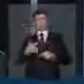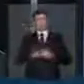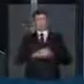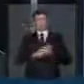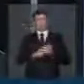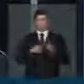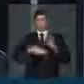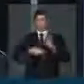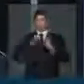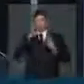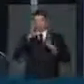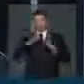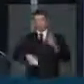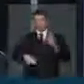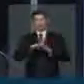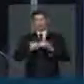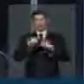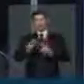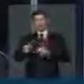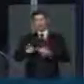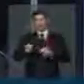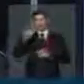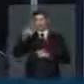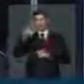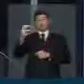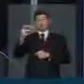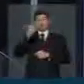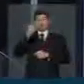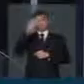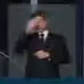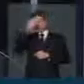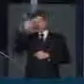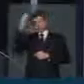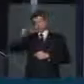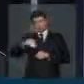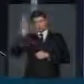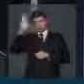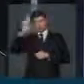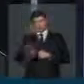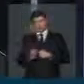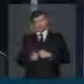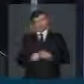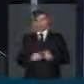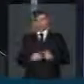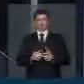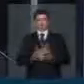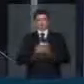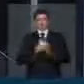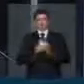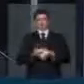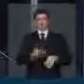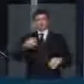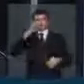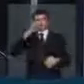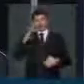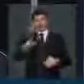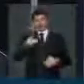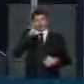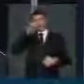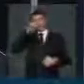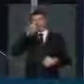e tudo que eles estão fazendo com 50 milhões de pessoas nesse país. A denúncia